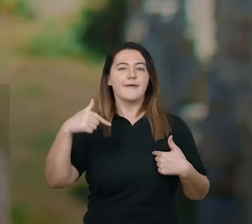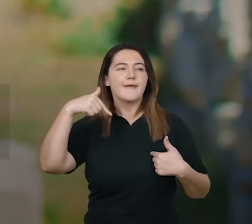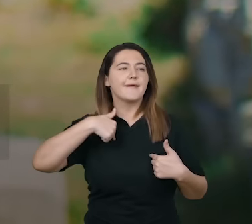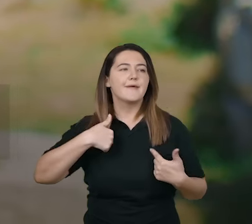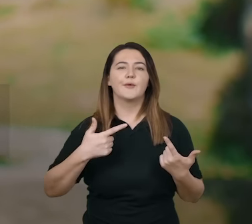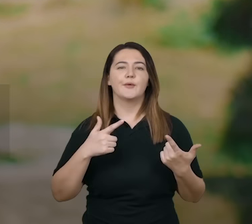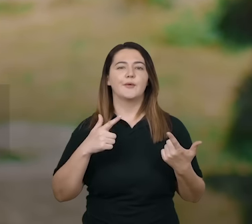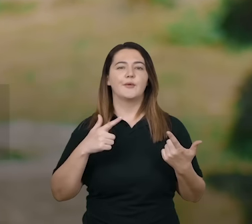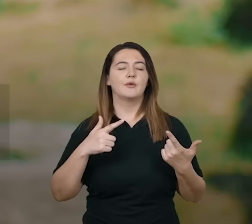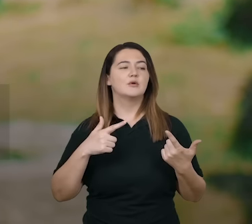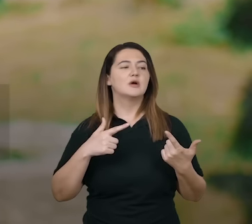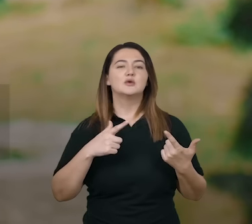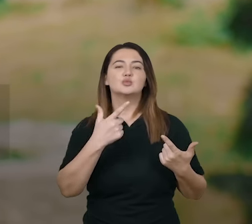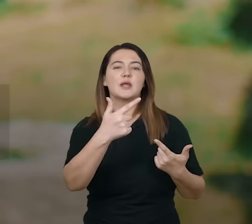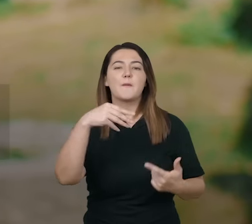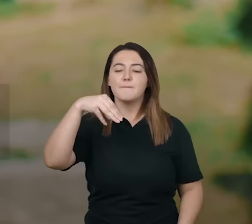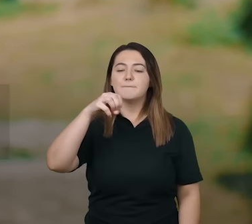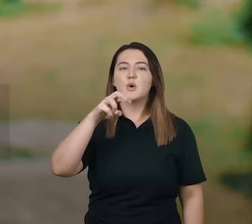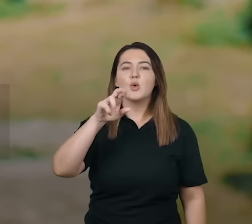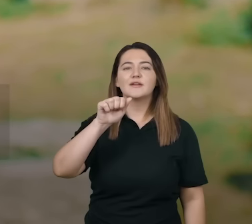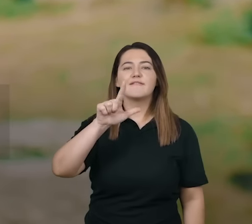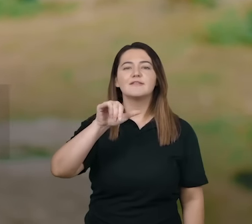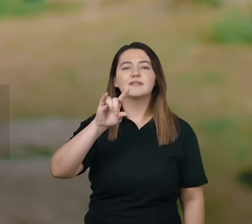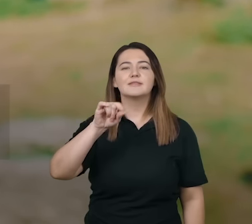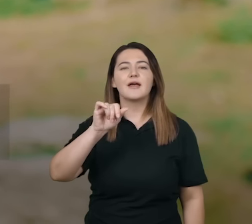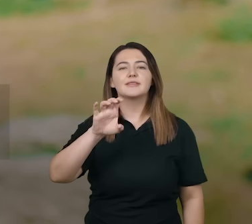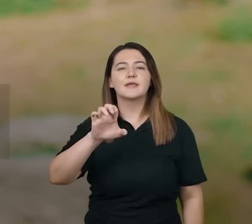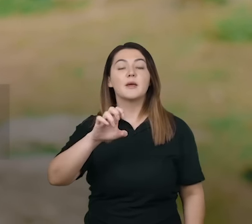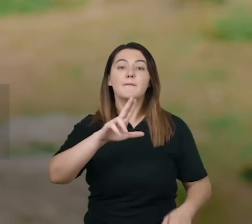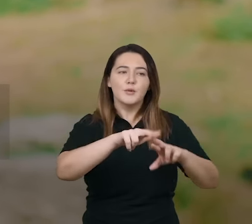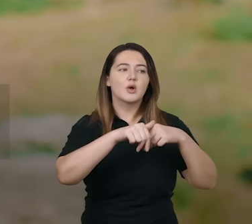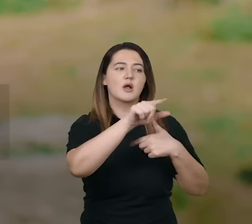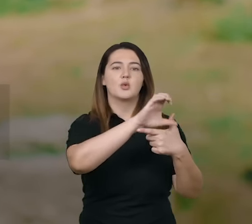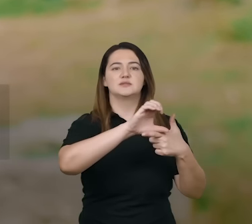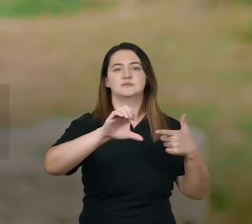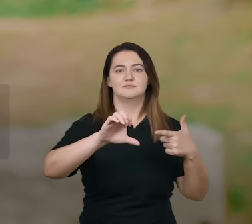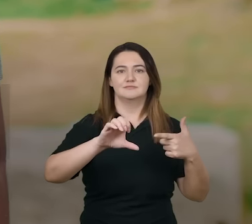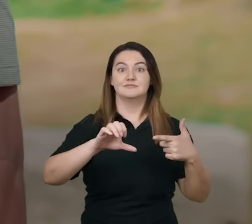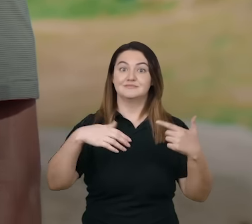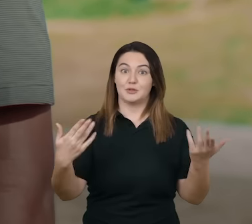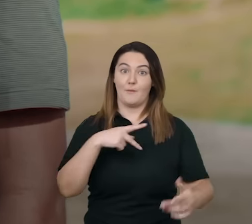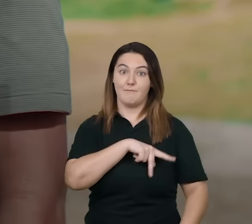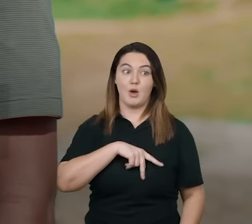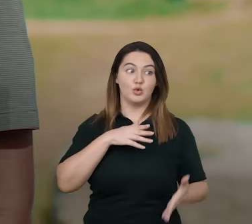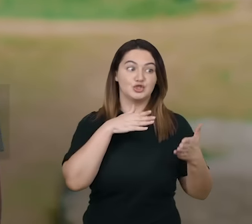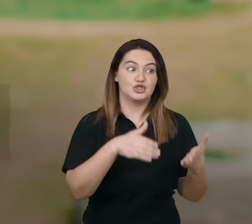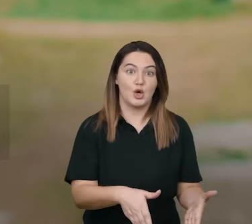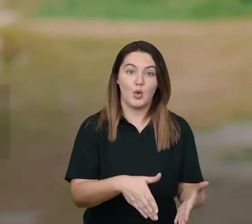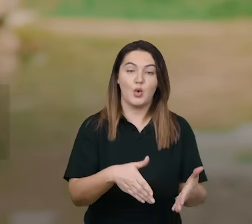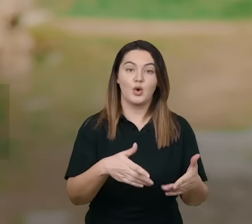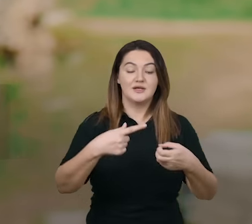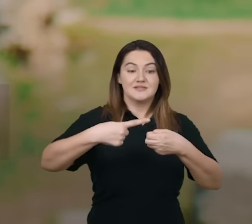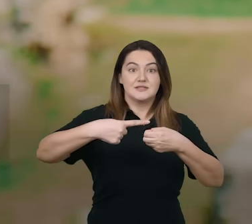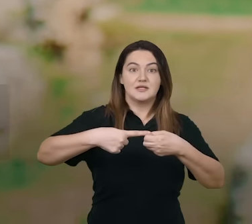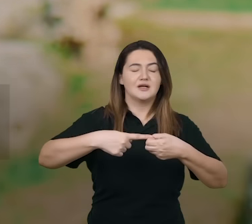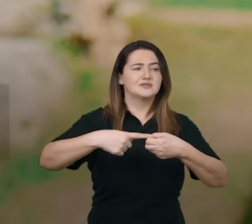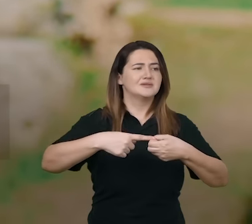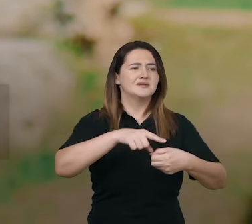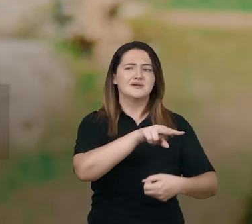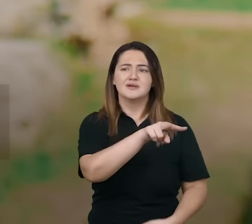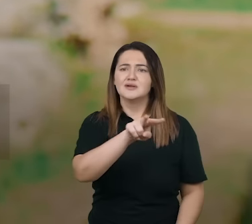as regras de moralidade que se tem ideia. Agora imagina Paulo, além do desafio de pregar o evangelho numa